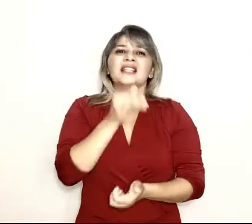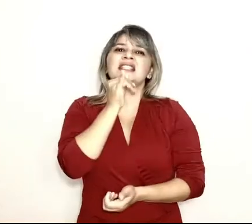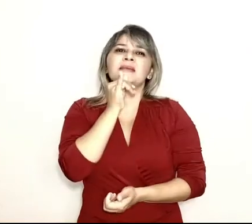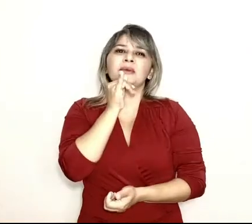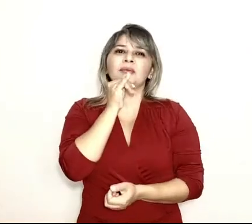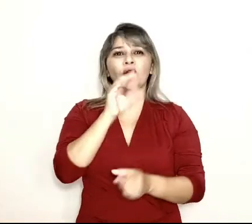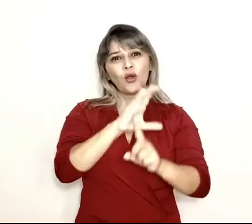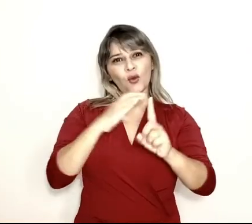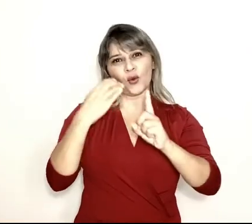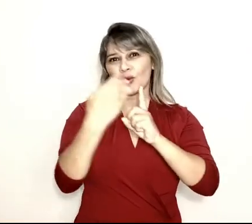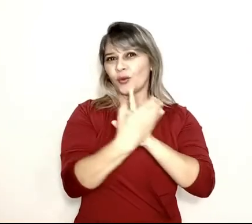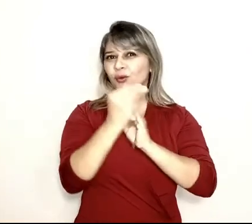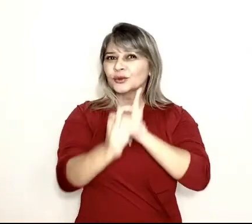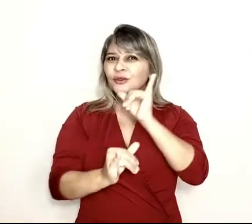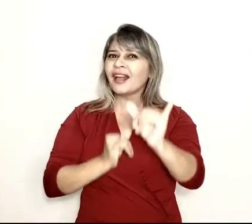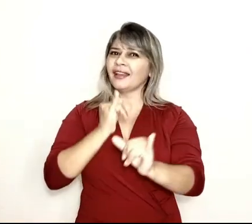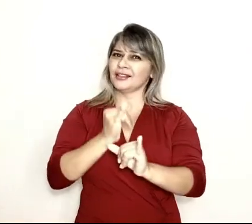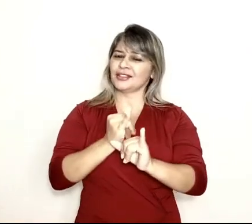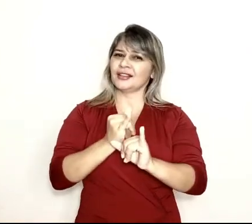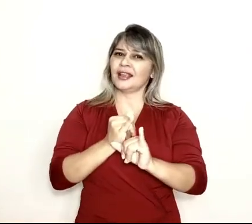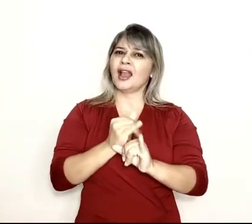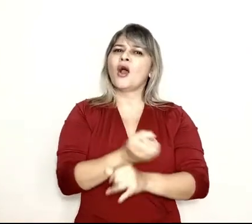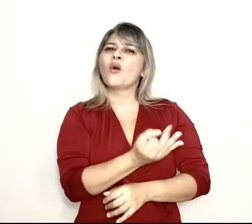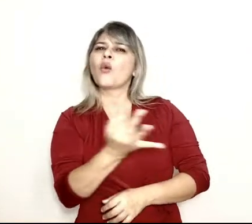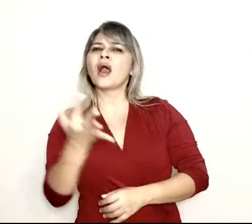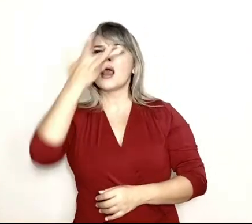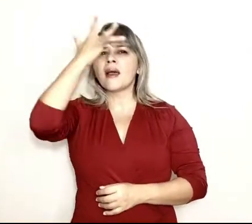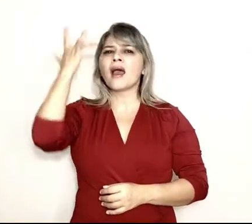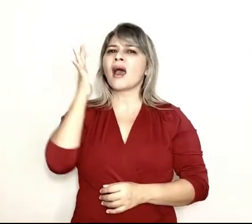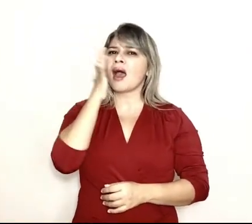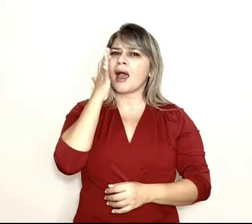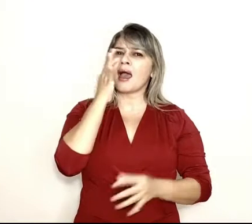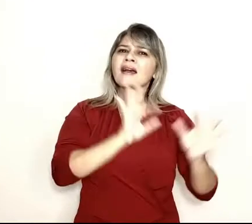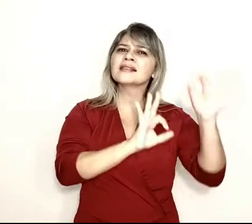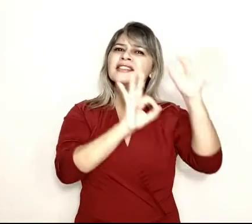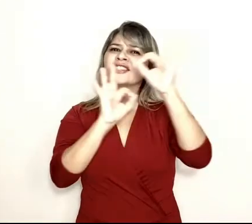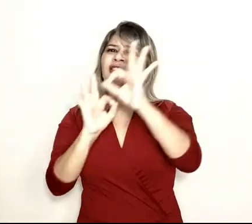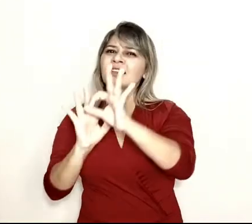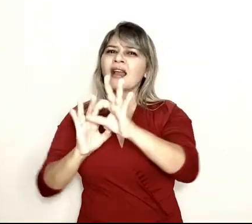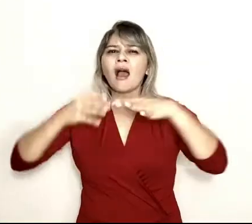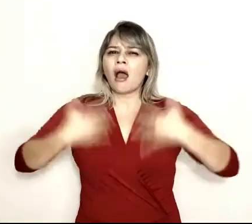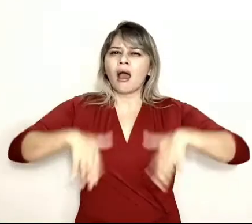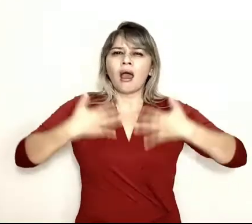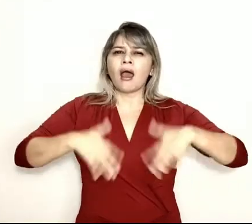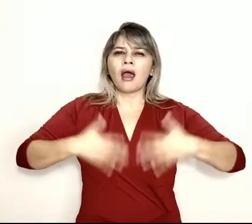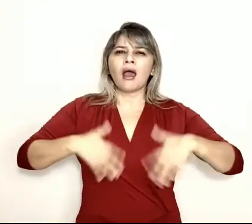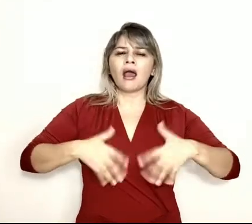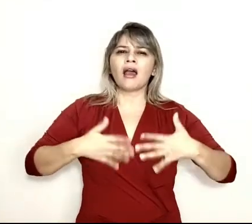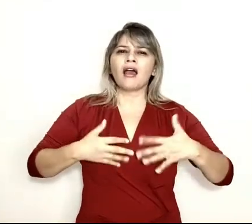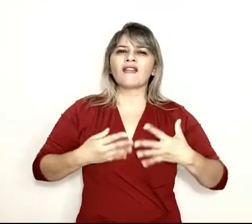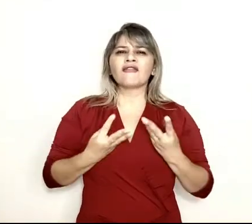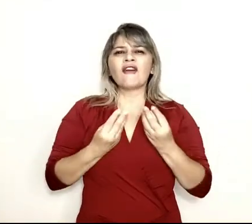dificuldade, o alcance social da igreja é muito grande. Nós temos abençoado muita gente com palavras